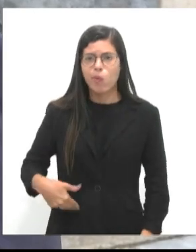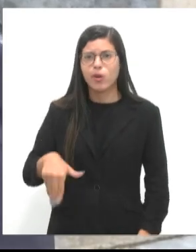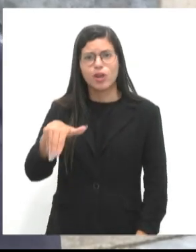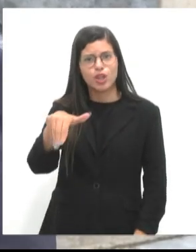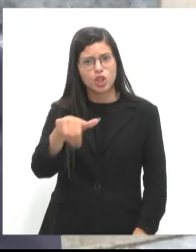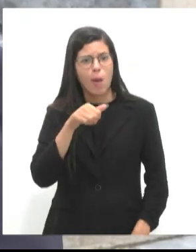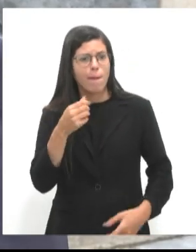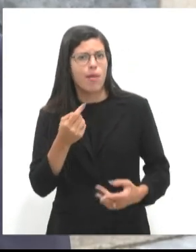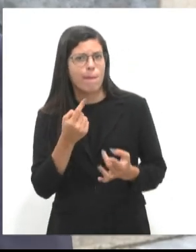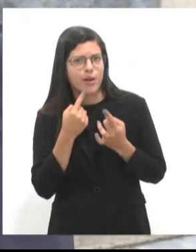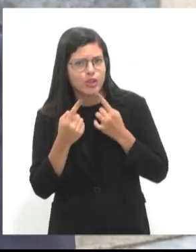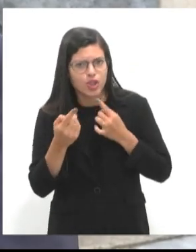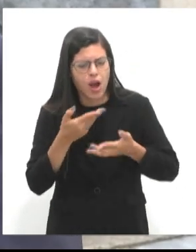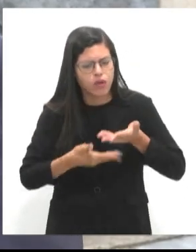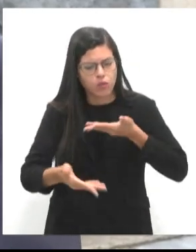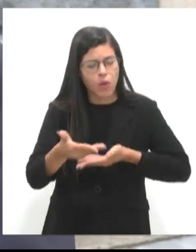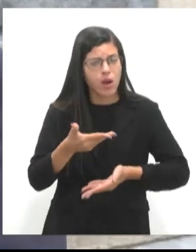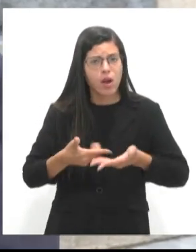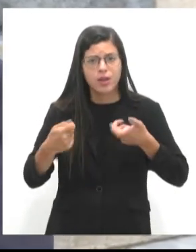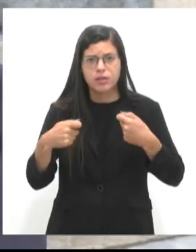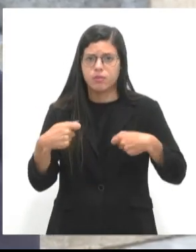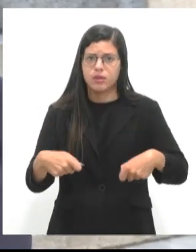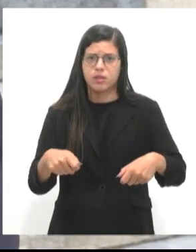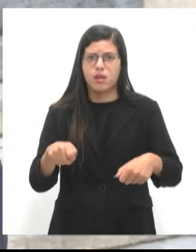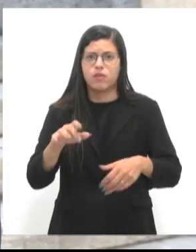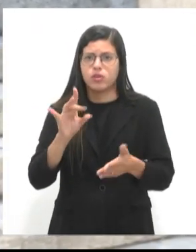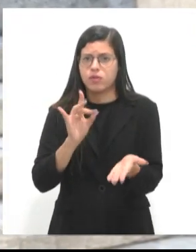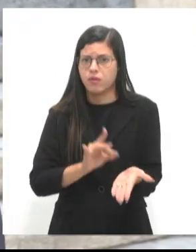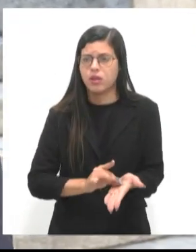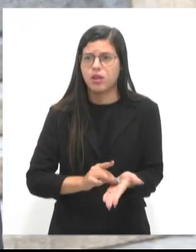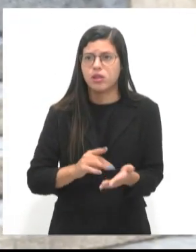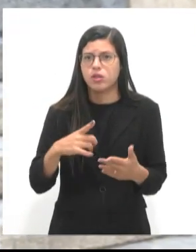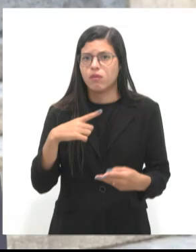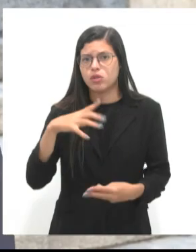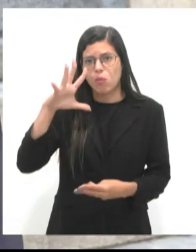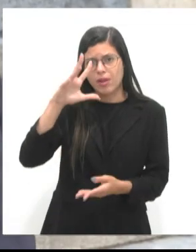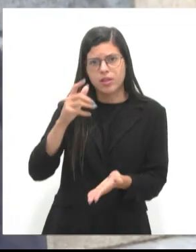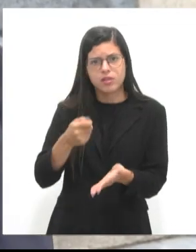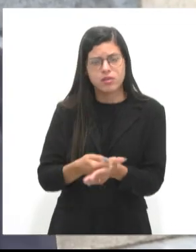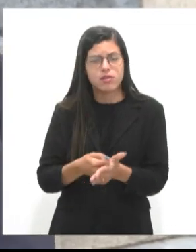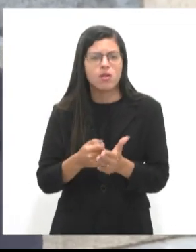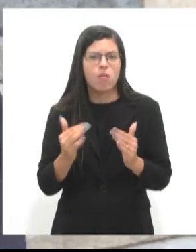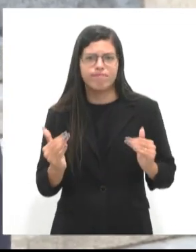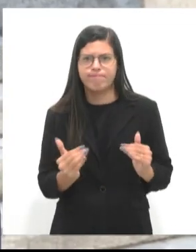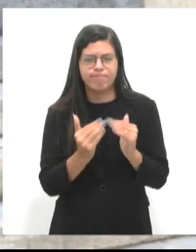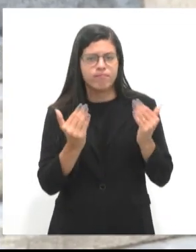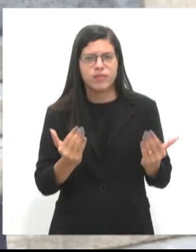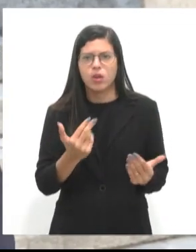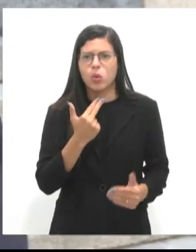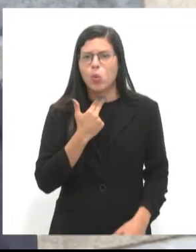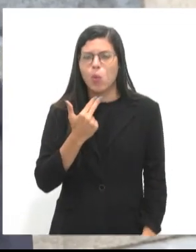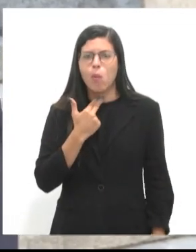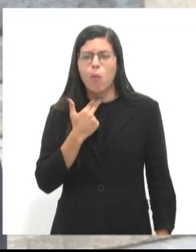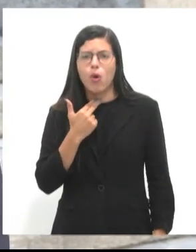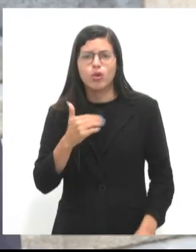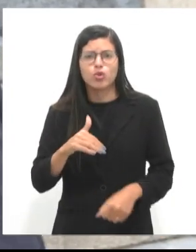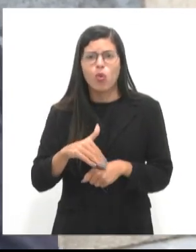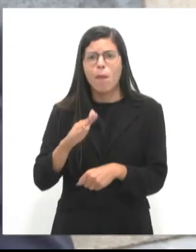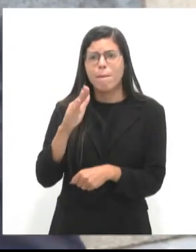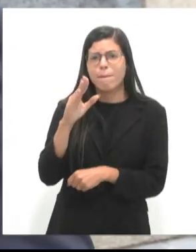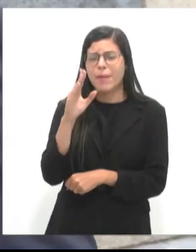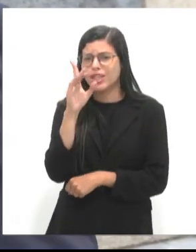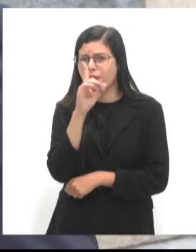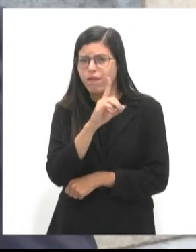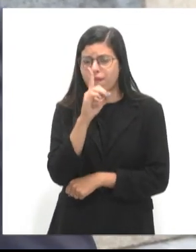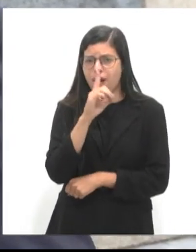gente precisava de fato que houvesse uma decisão favorável. O que não pode acontecer é a ponta mais fraca, que são as famílias